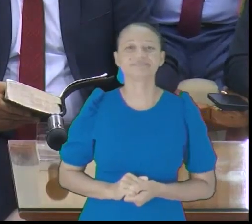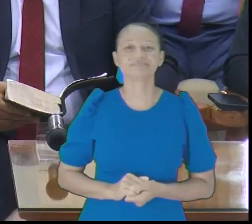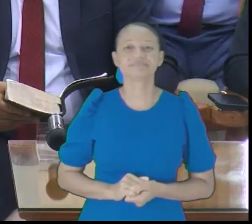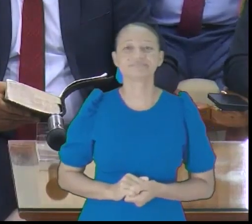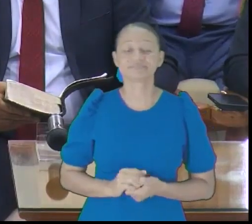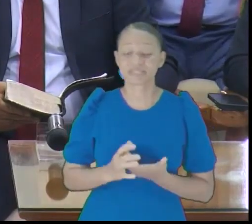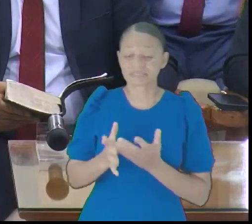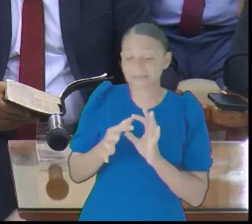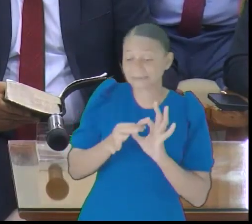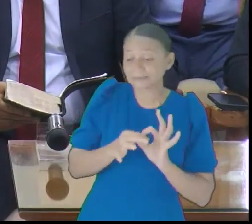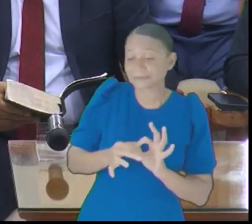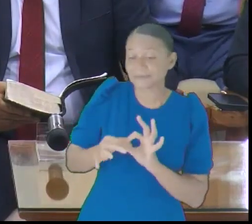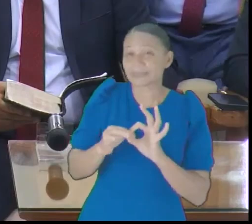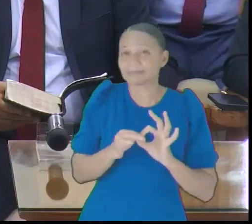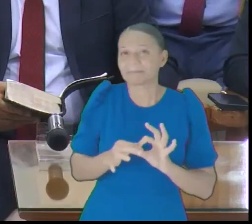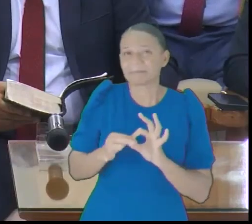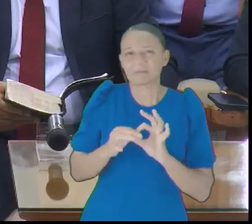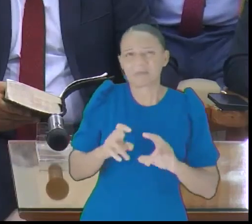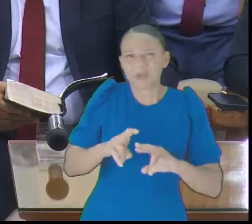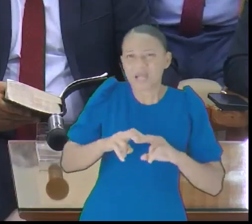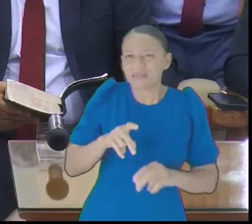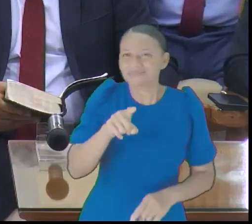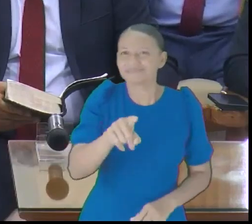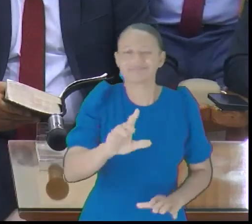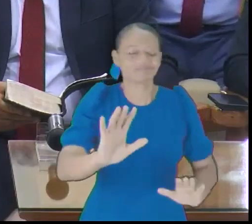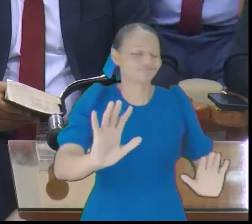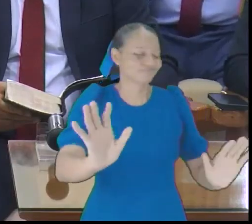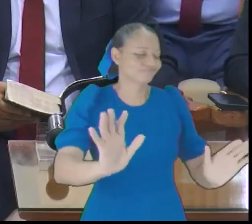Esta aliança que ele fez não é por sua causa.